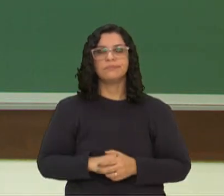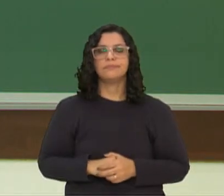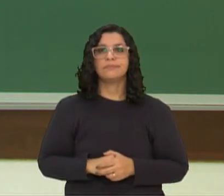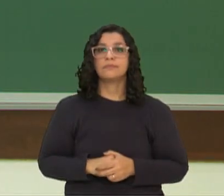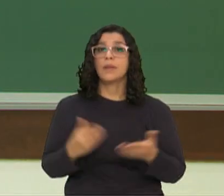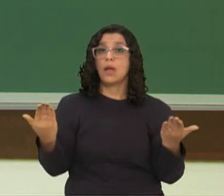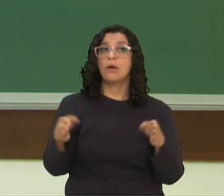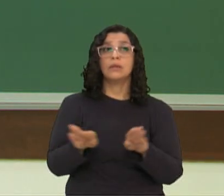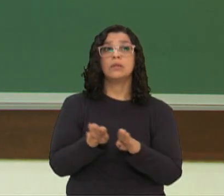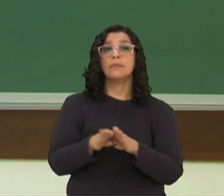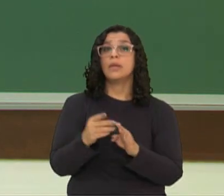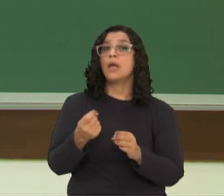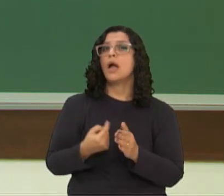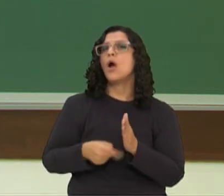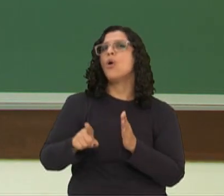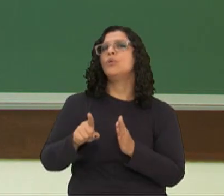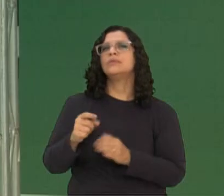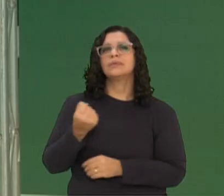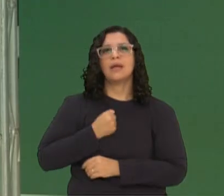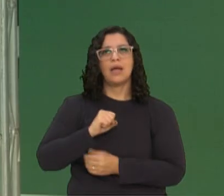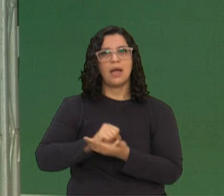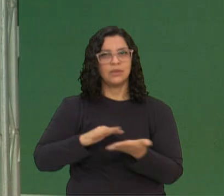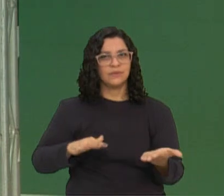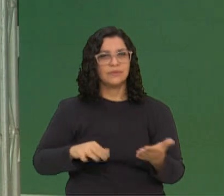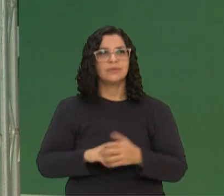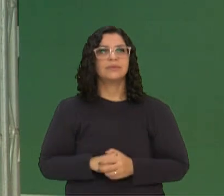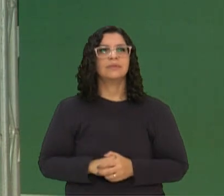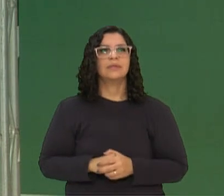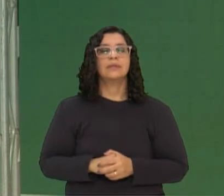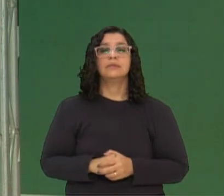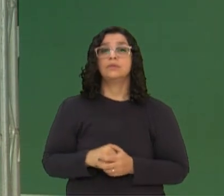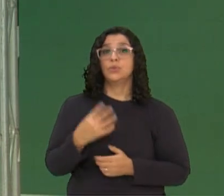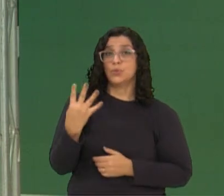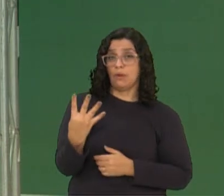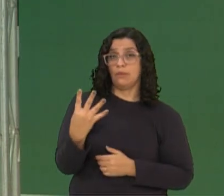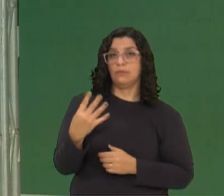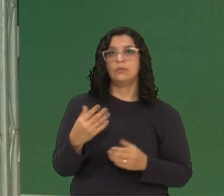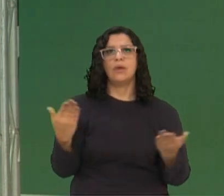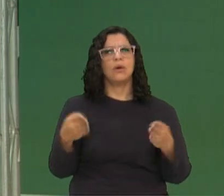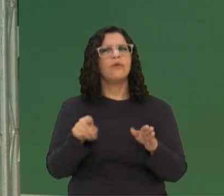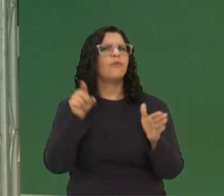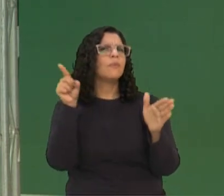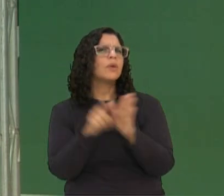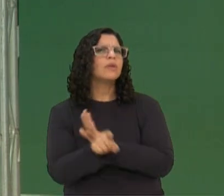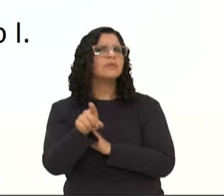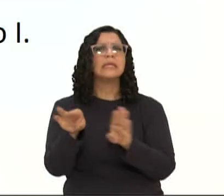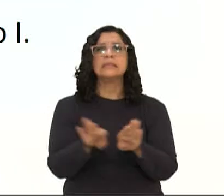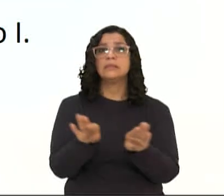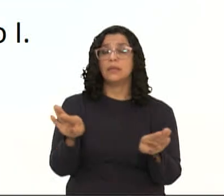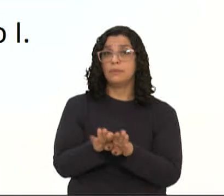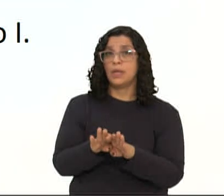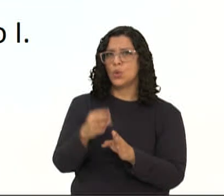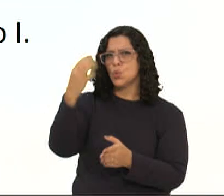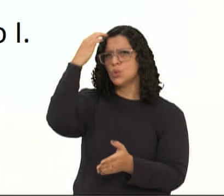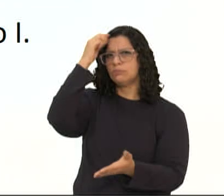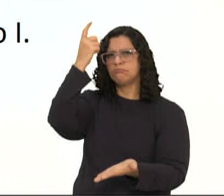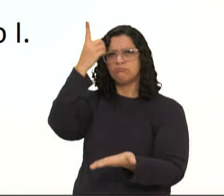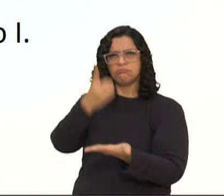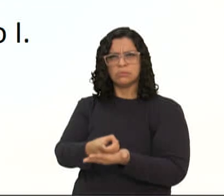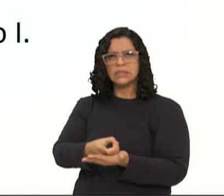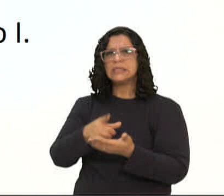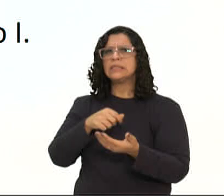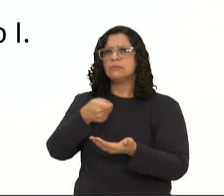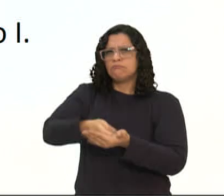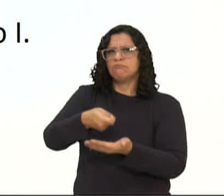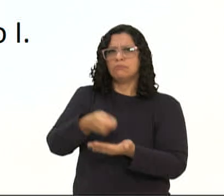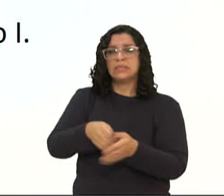E vamos agora para a nossa próxima atividade. Essa atividade aí, a gente pergunta, os déspotas esclarecidos ficaram caracterizados